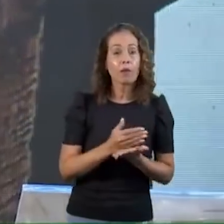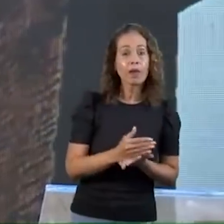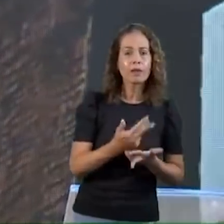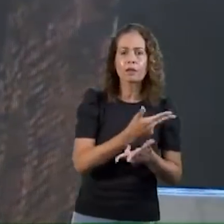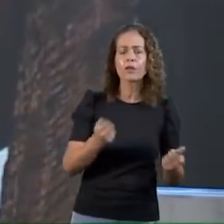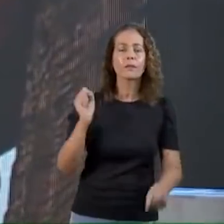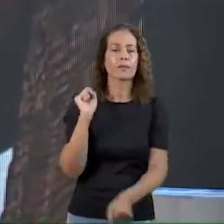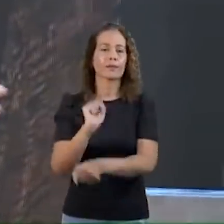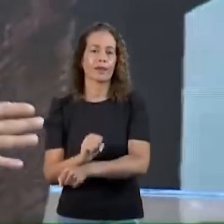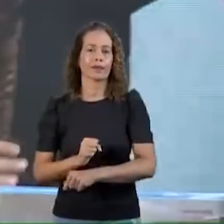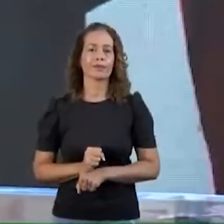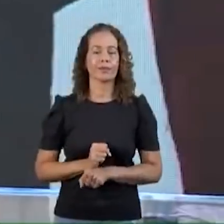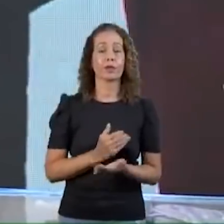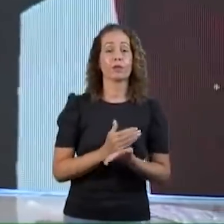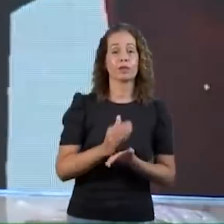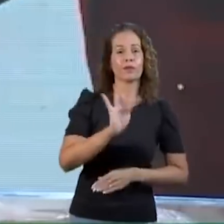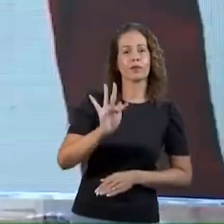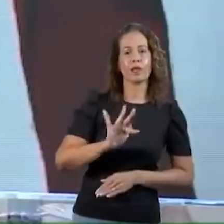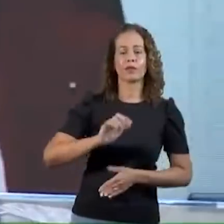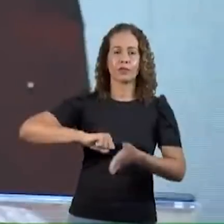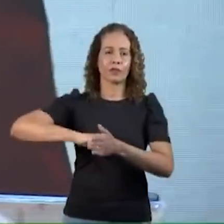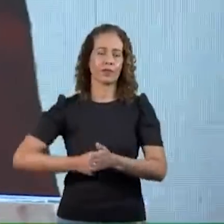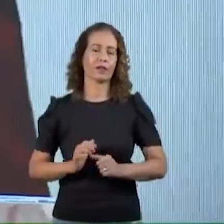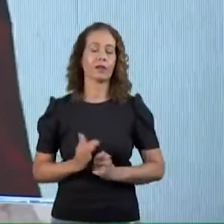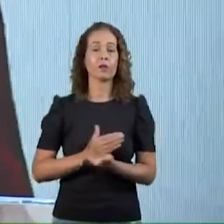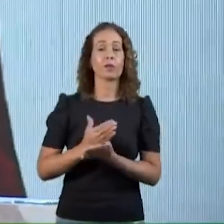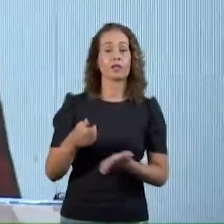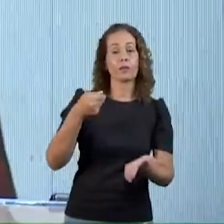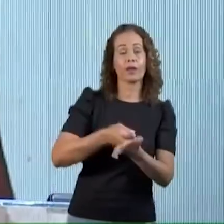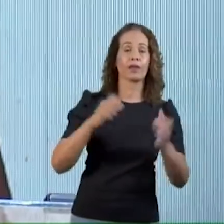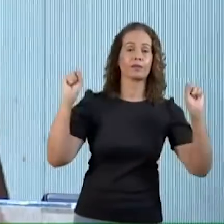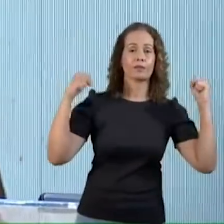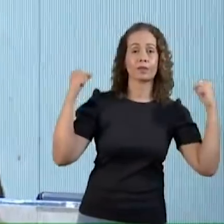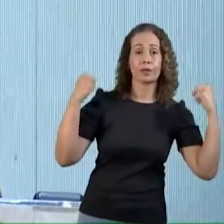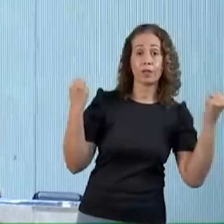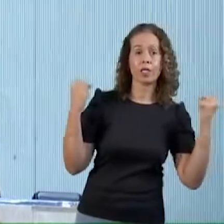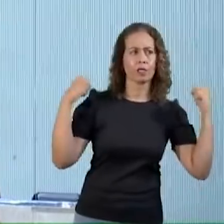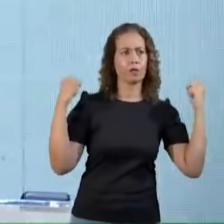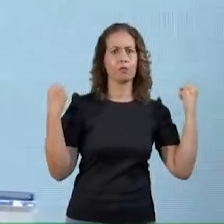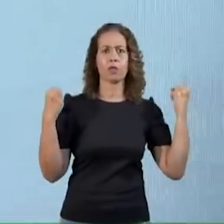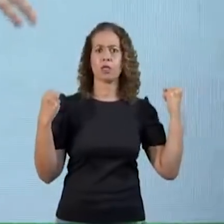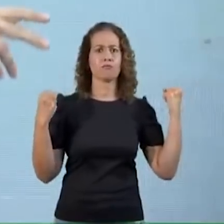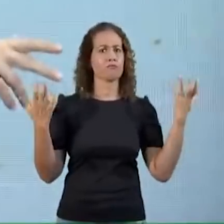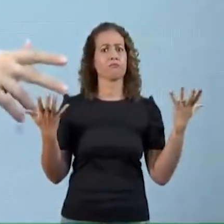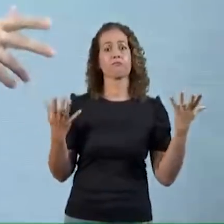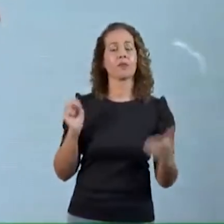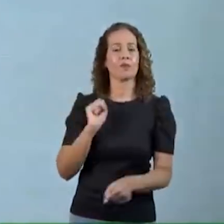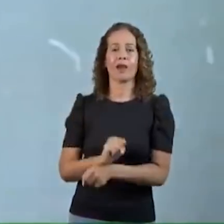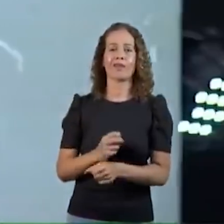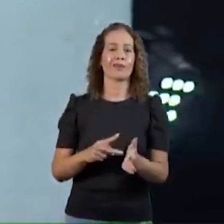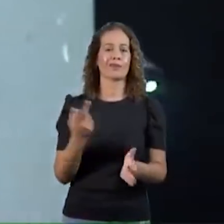O brasileiro, ele começa a faculdade e tranca. Ele começa a pagar a academia, enriquece a academia, foi lá duas vezes,